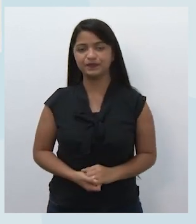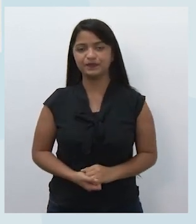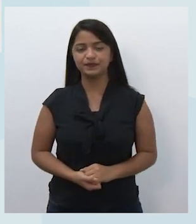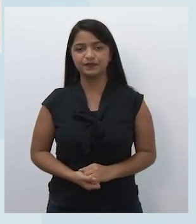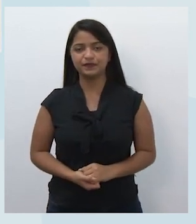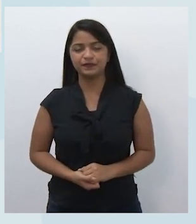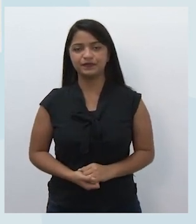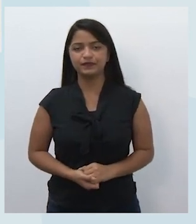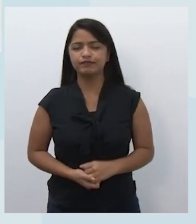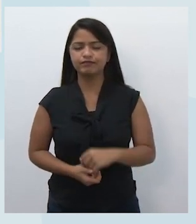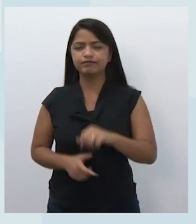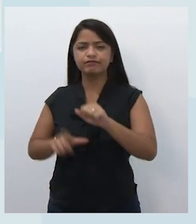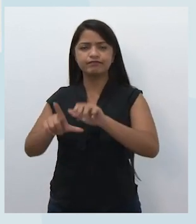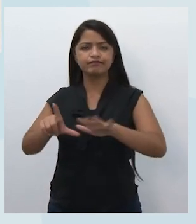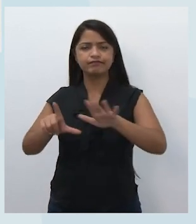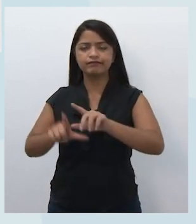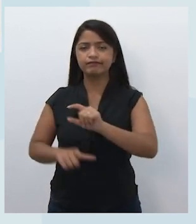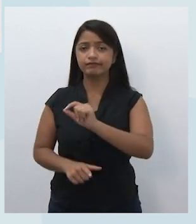de